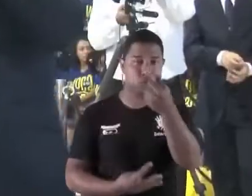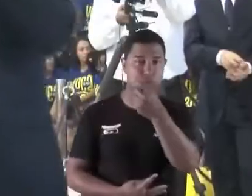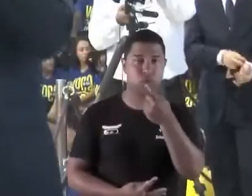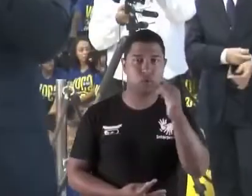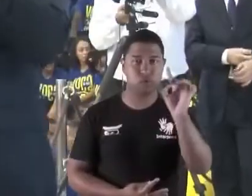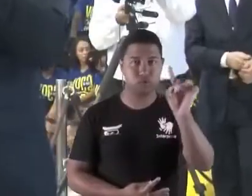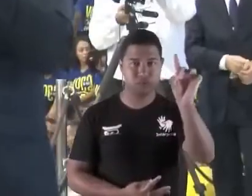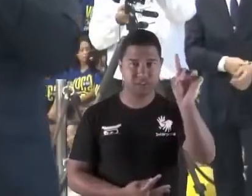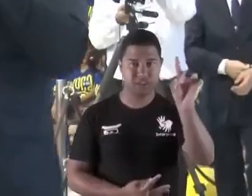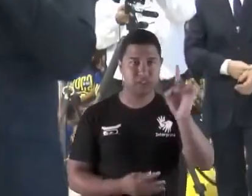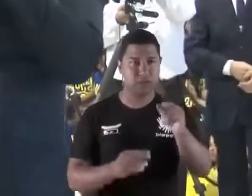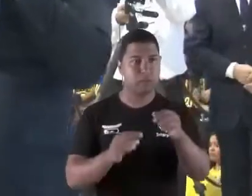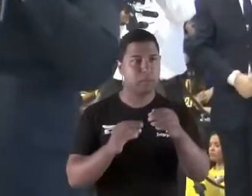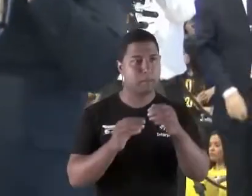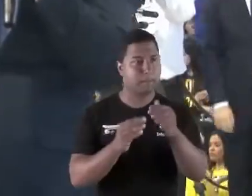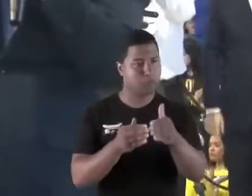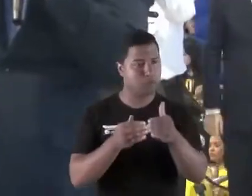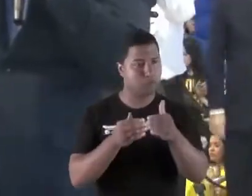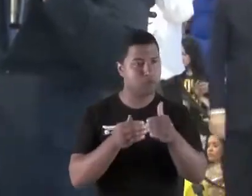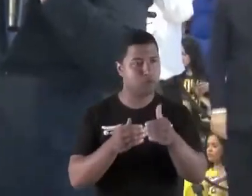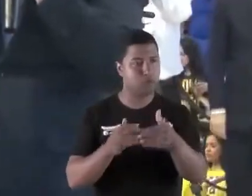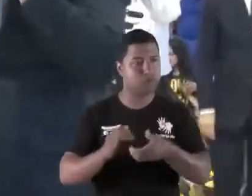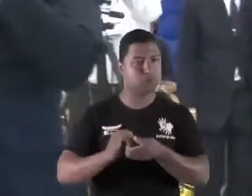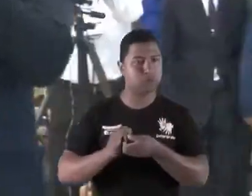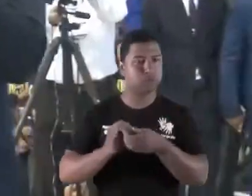Pega na mão de alguém,